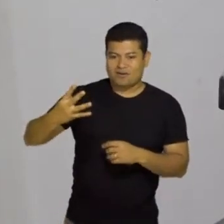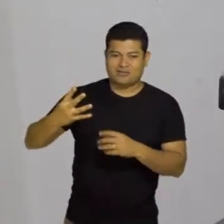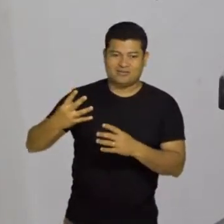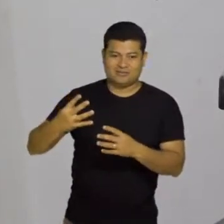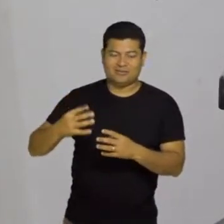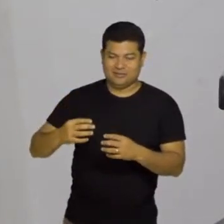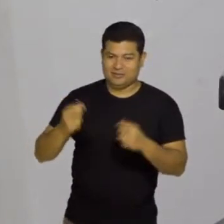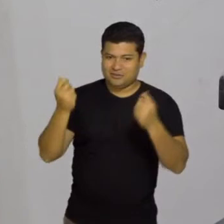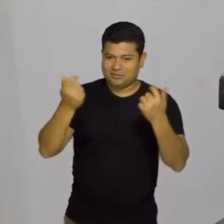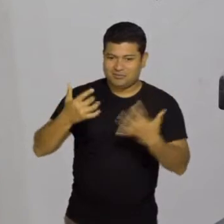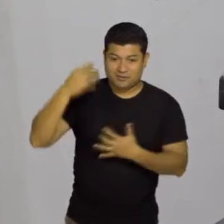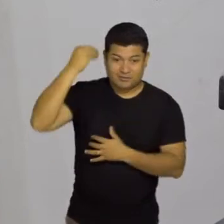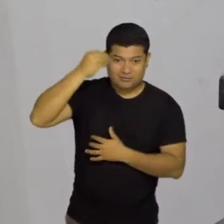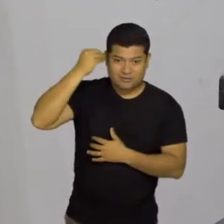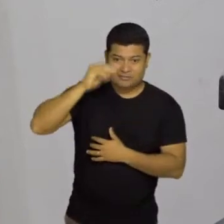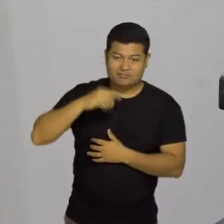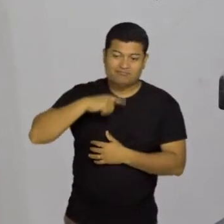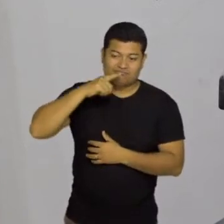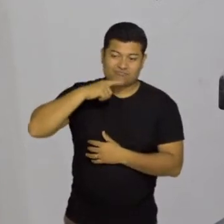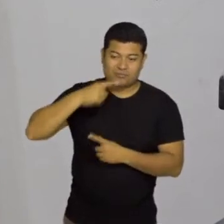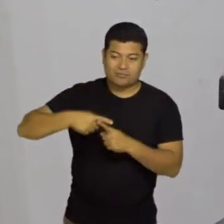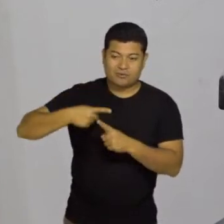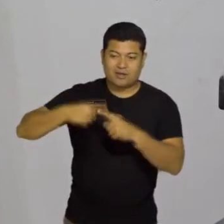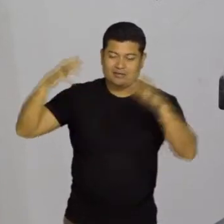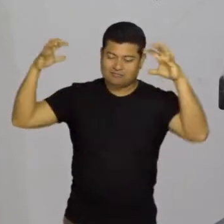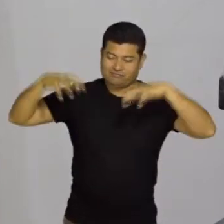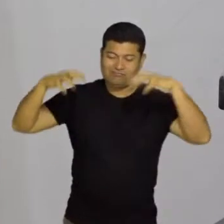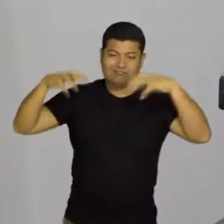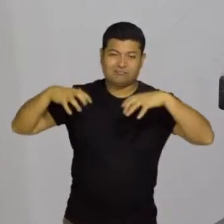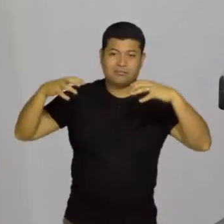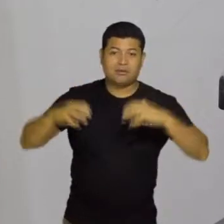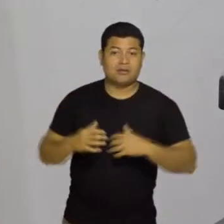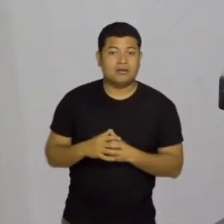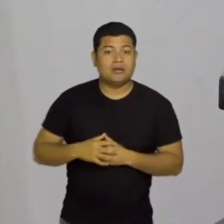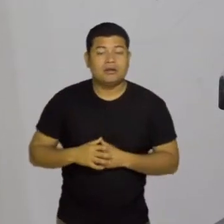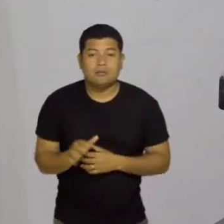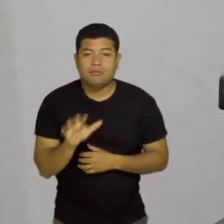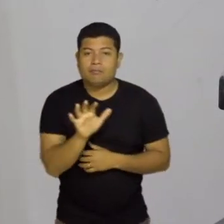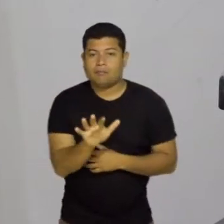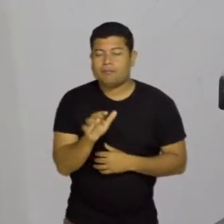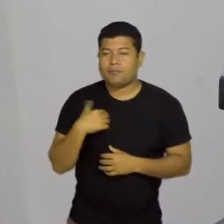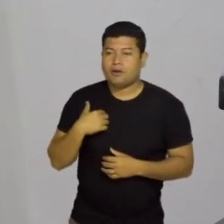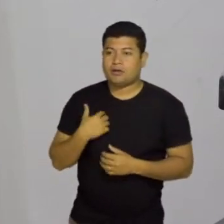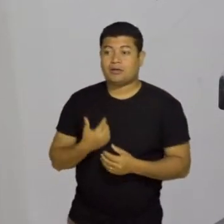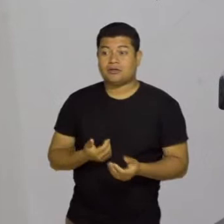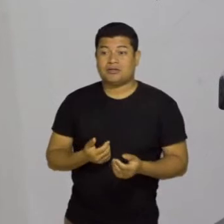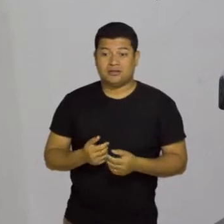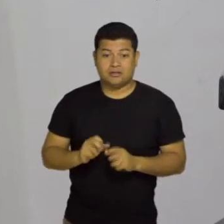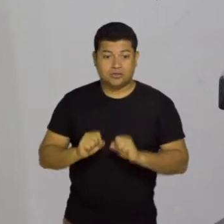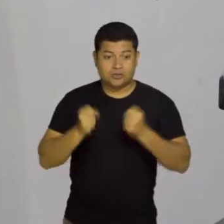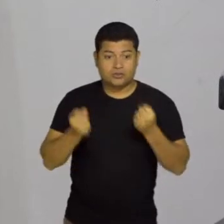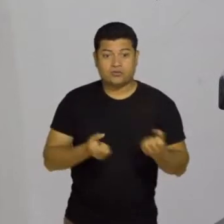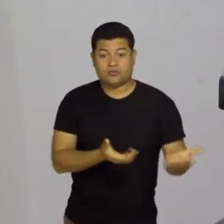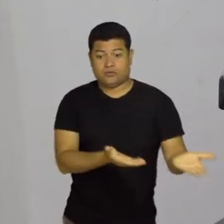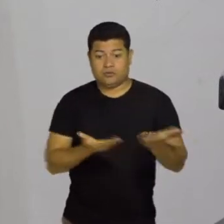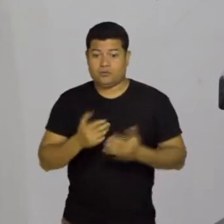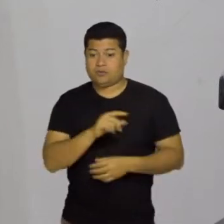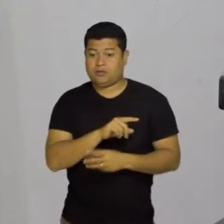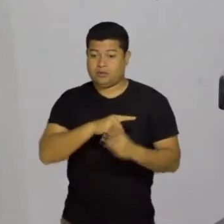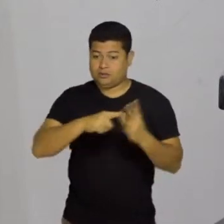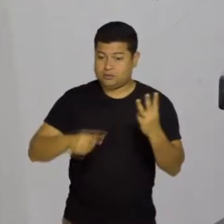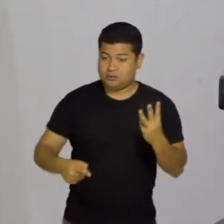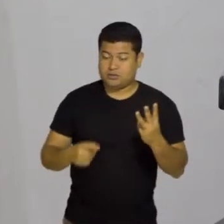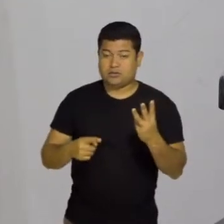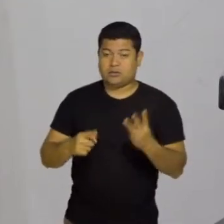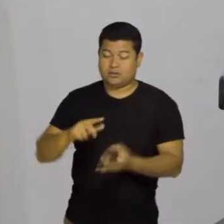Mas por que que a gente faz questão de trazer essas crianças, assim dizer, esses adolescentes aqui